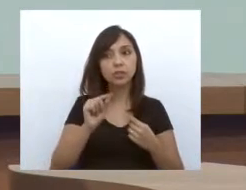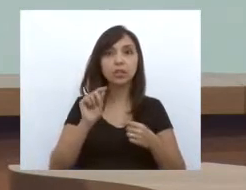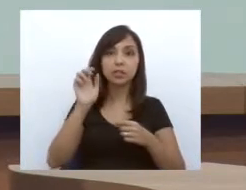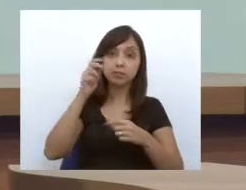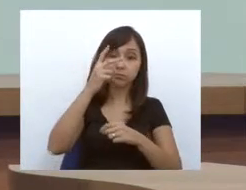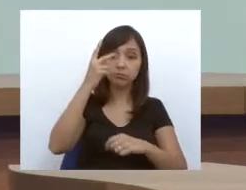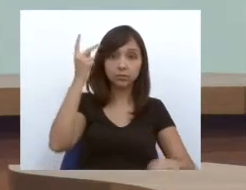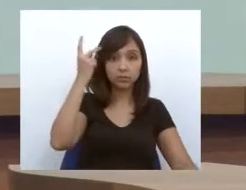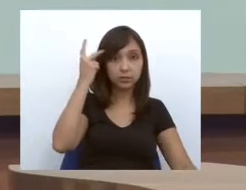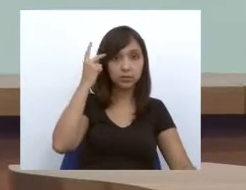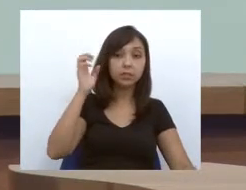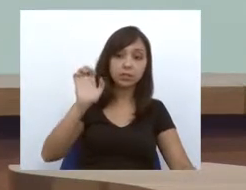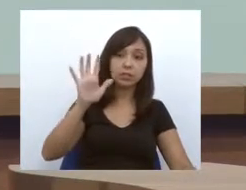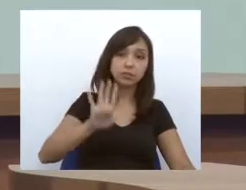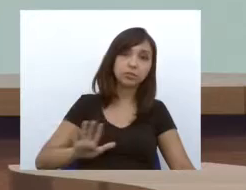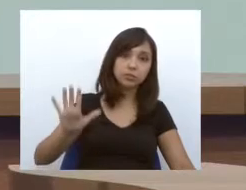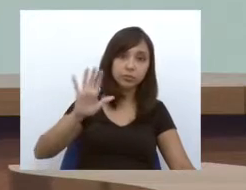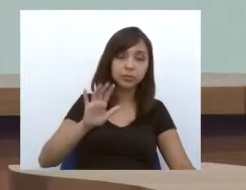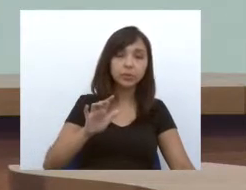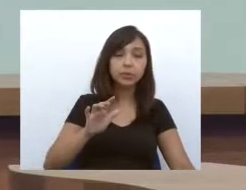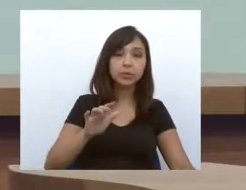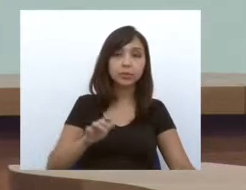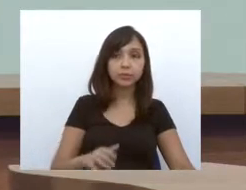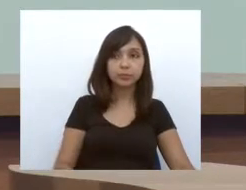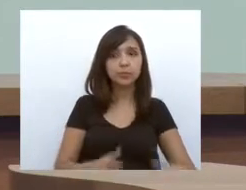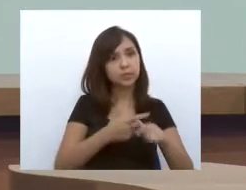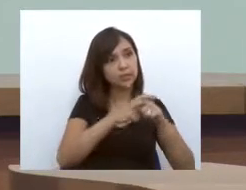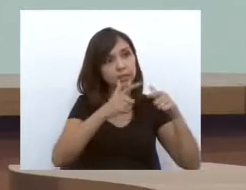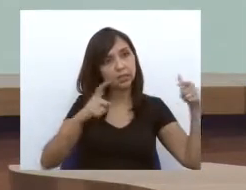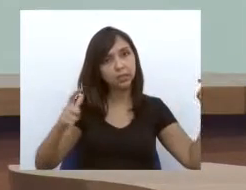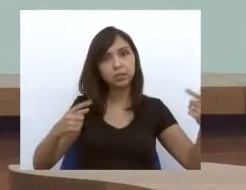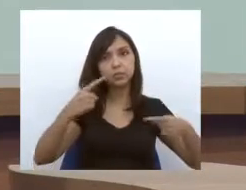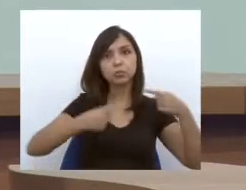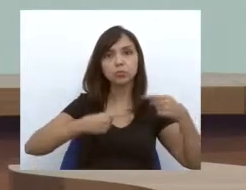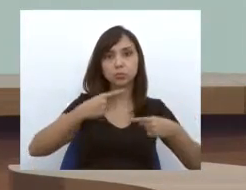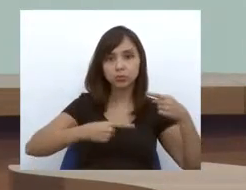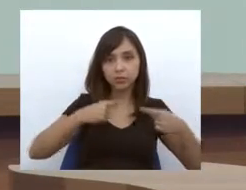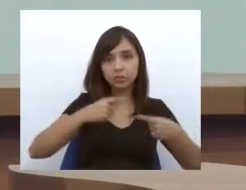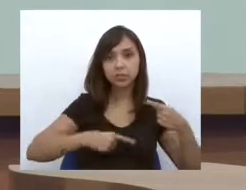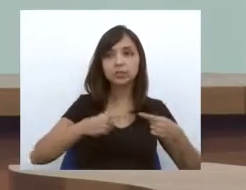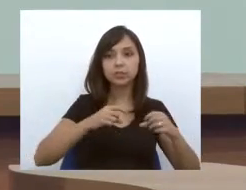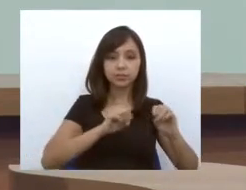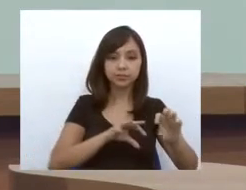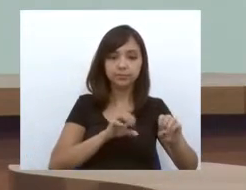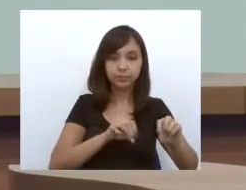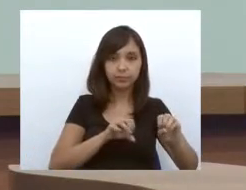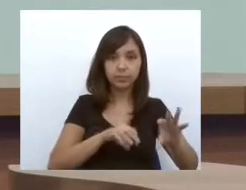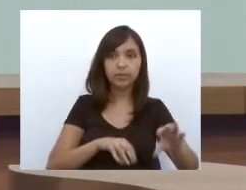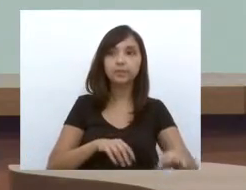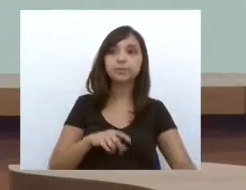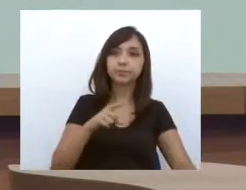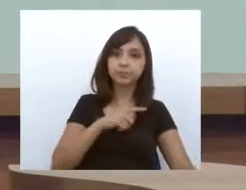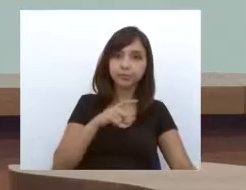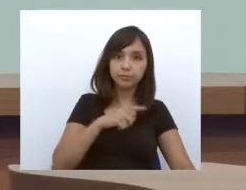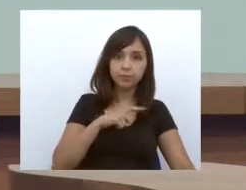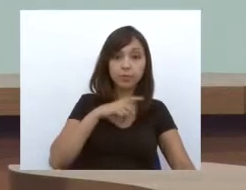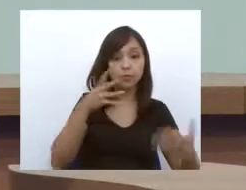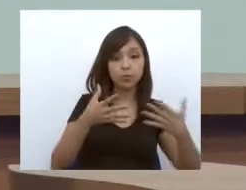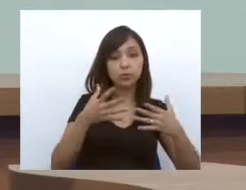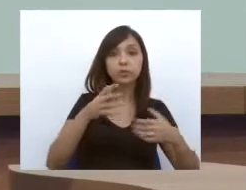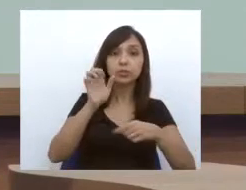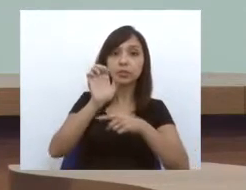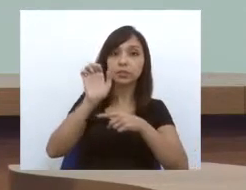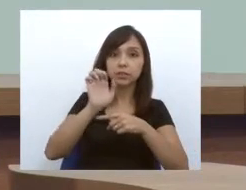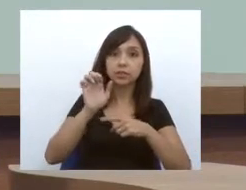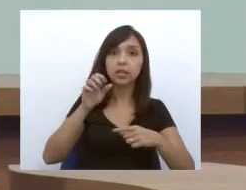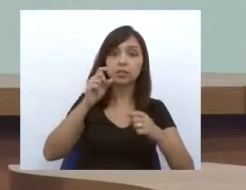uma das maiores redes do mundo. As grandes políticas educacionais no Brasil tiveram no Estado de São Paulo